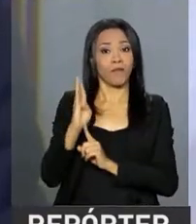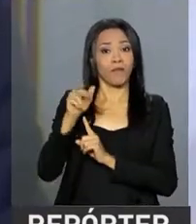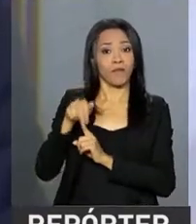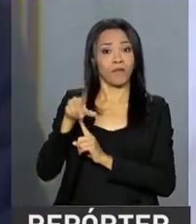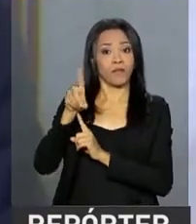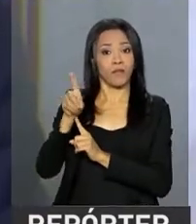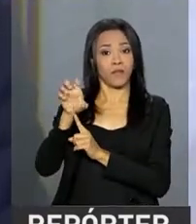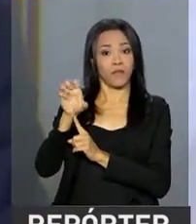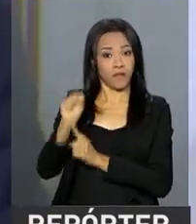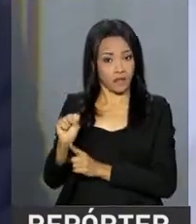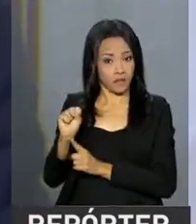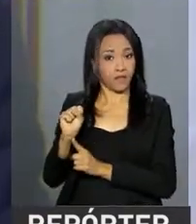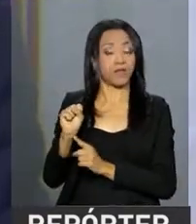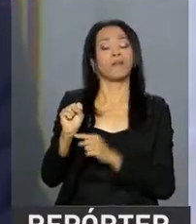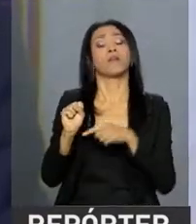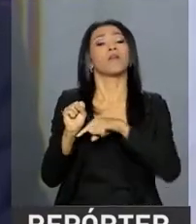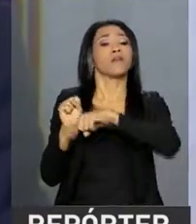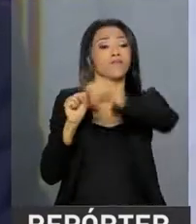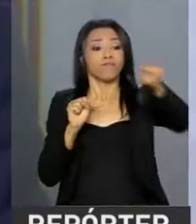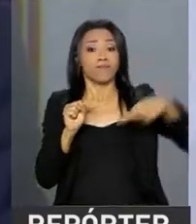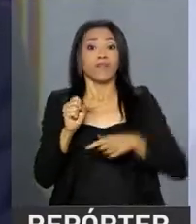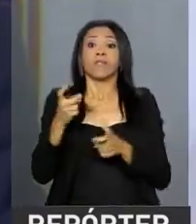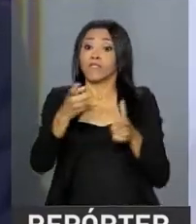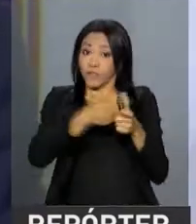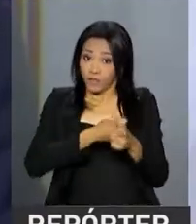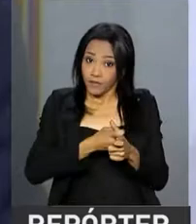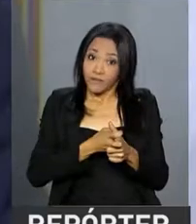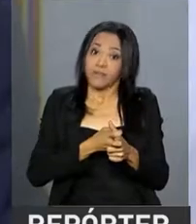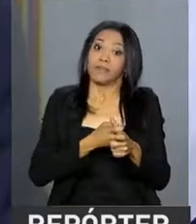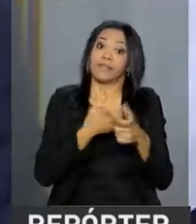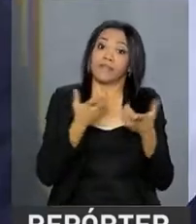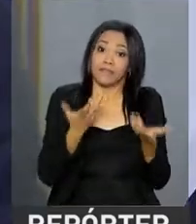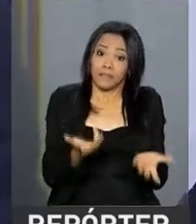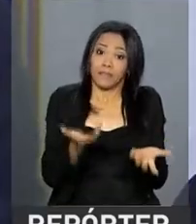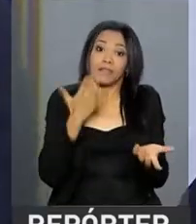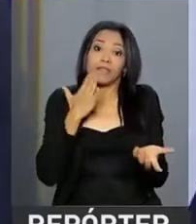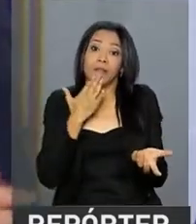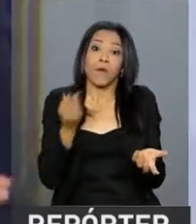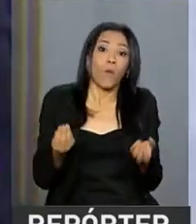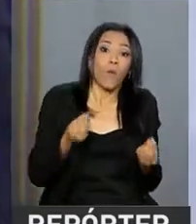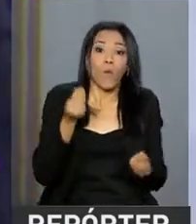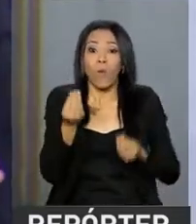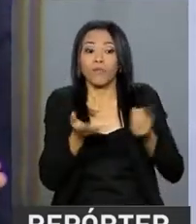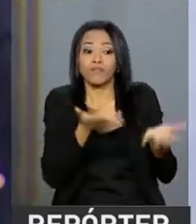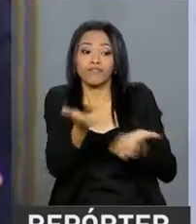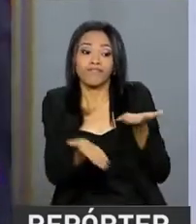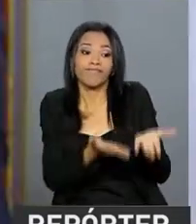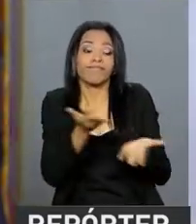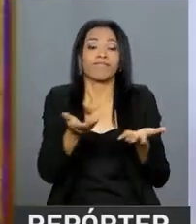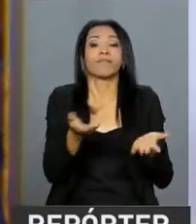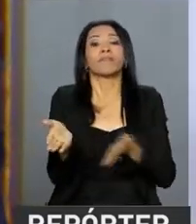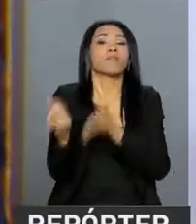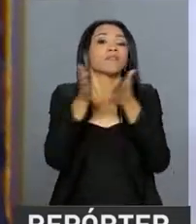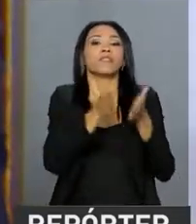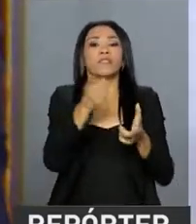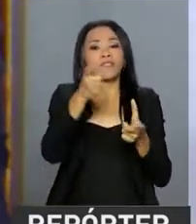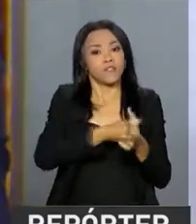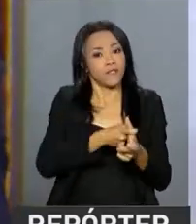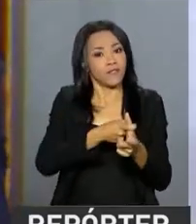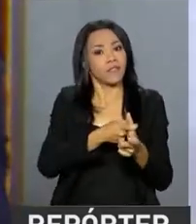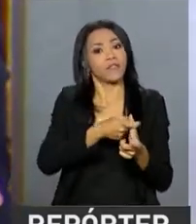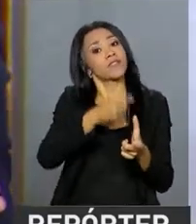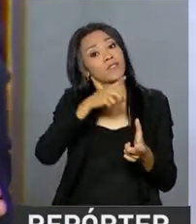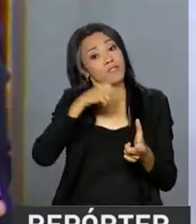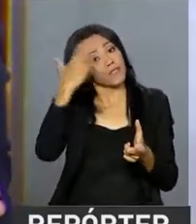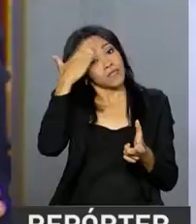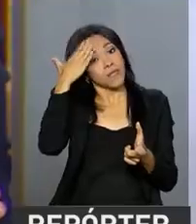sac são garantidos pela união tem um determinado tratamento e dívidas não garantidas pela união que tem